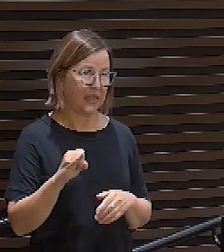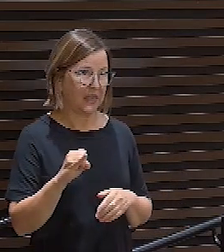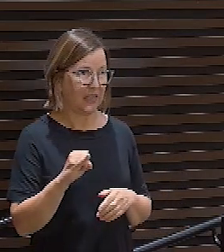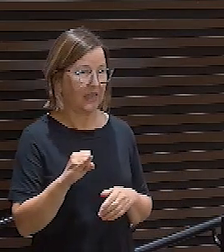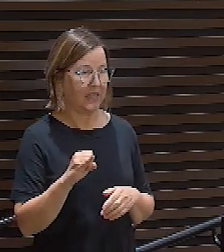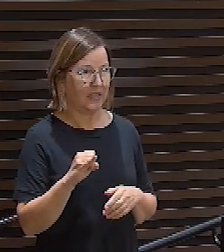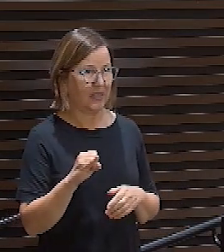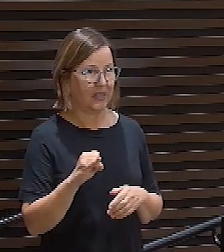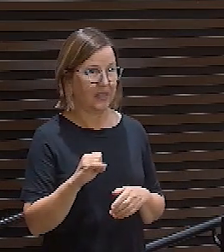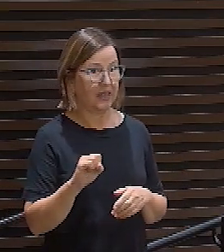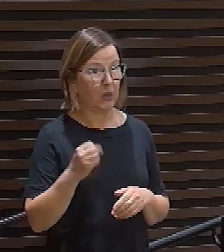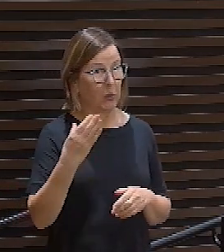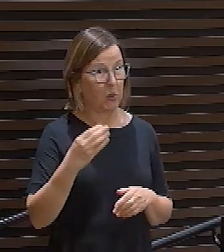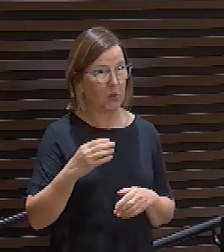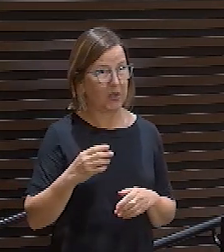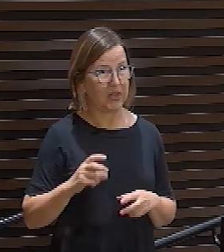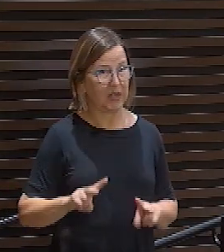câncer.